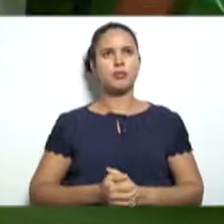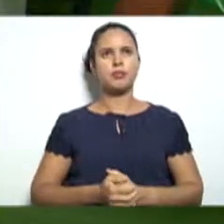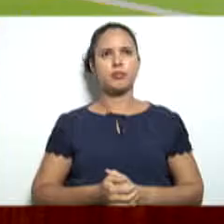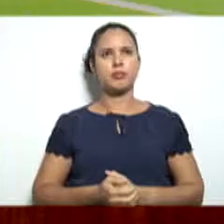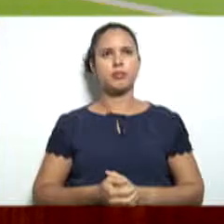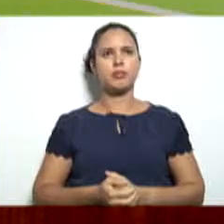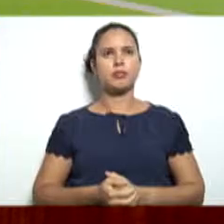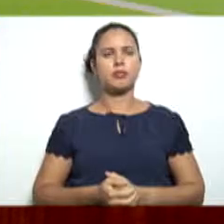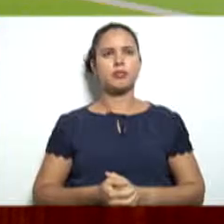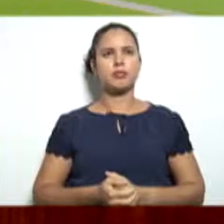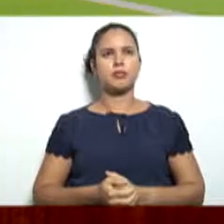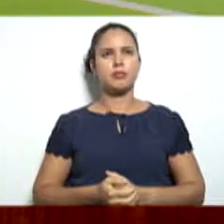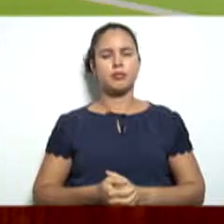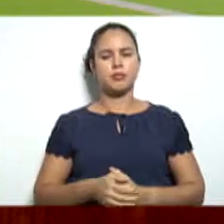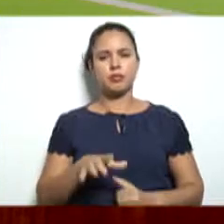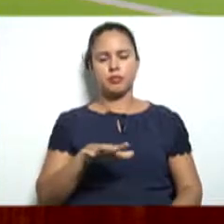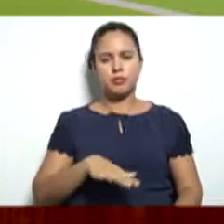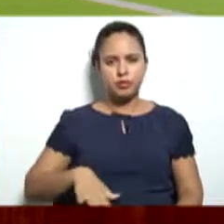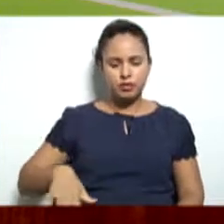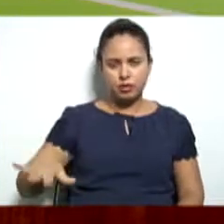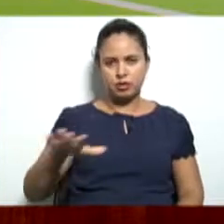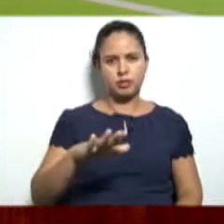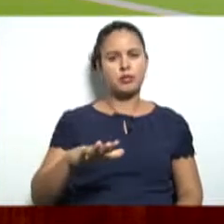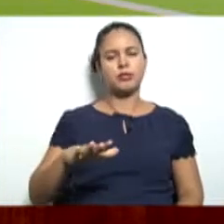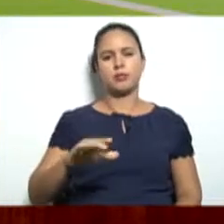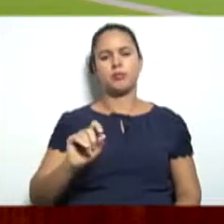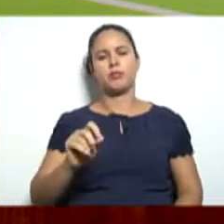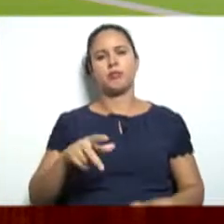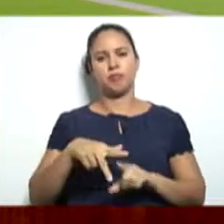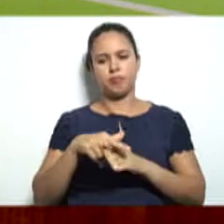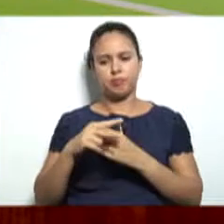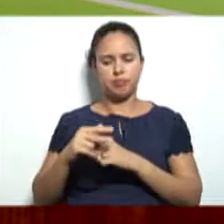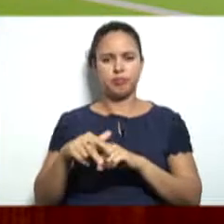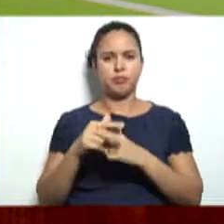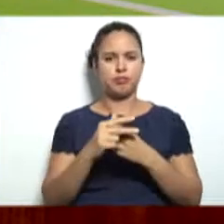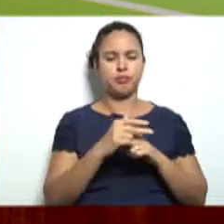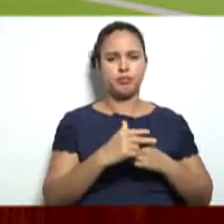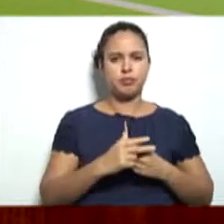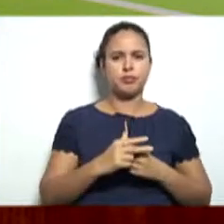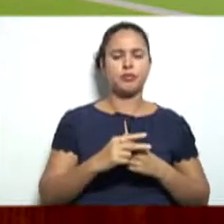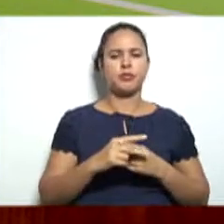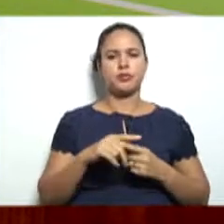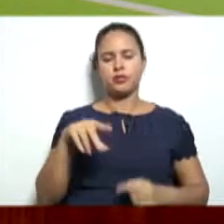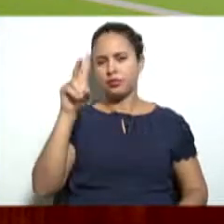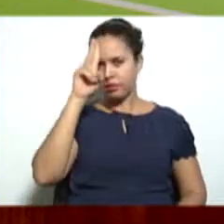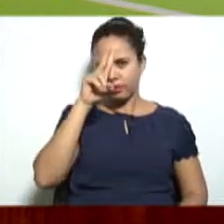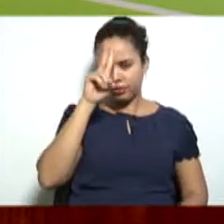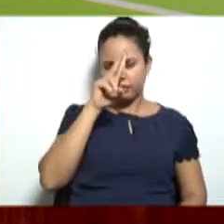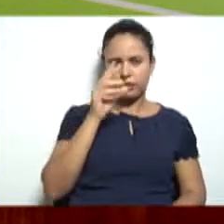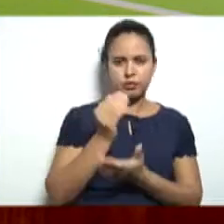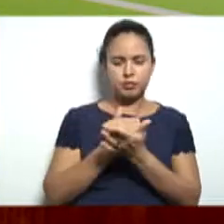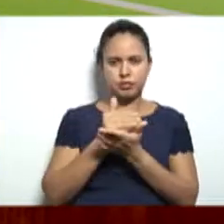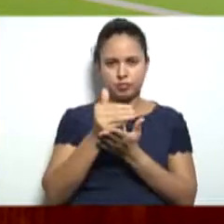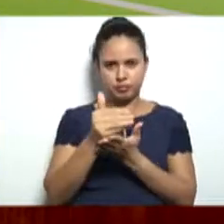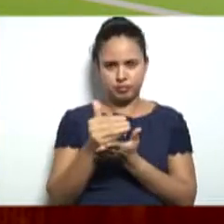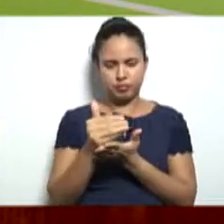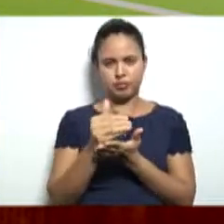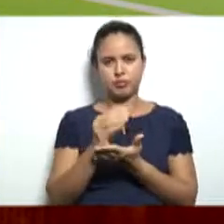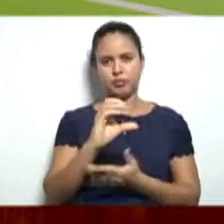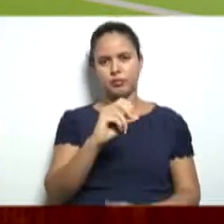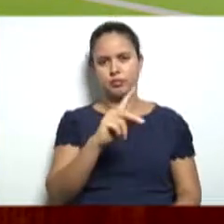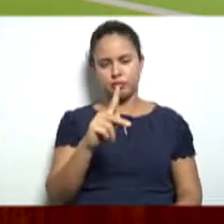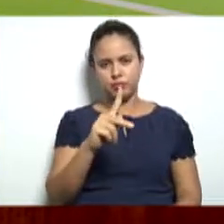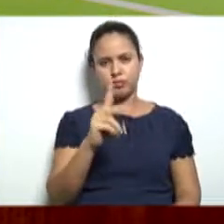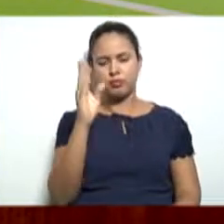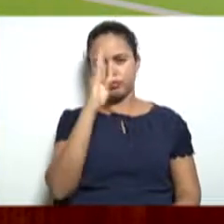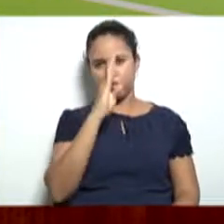Esse ramo da infraestrutura me traz à memória o motivo, o começo do cooperativismo no Brasil, né? Que